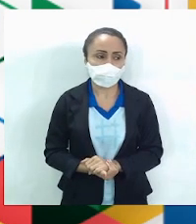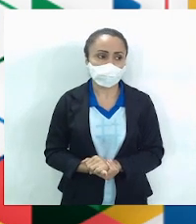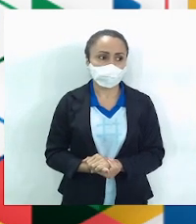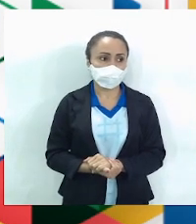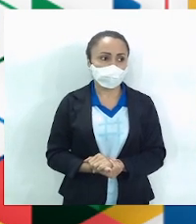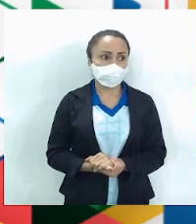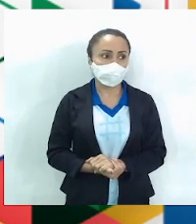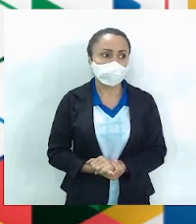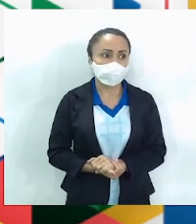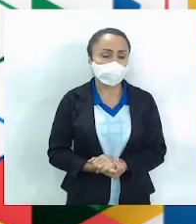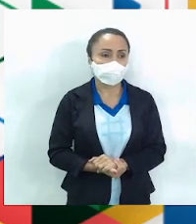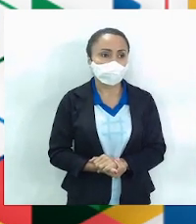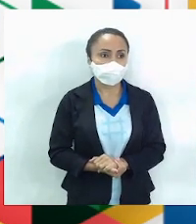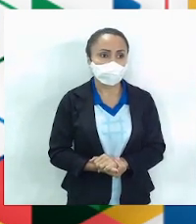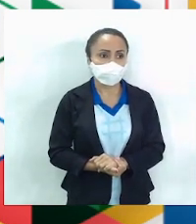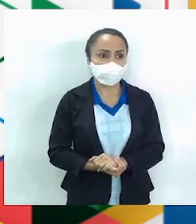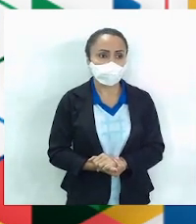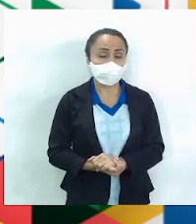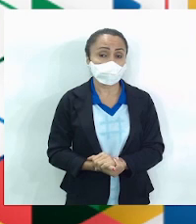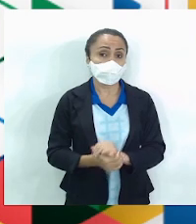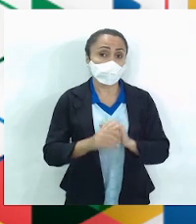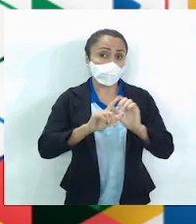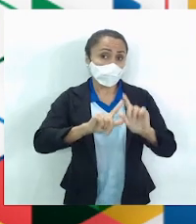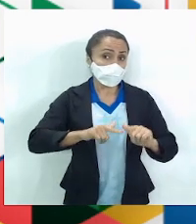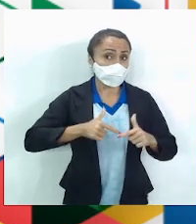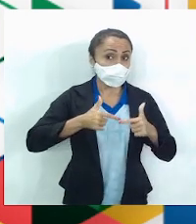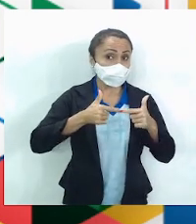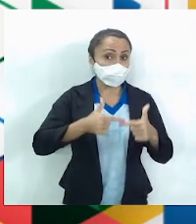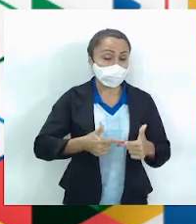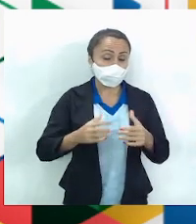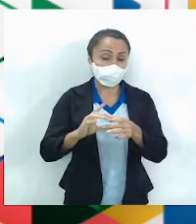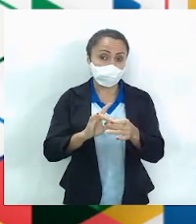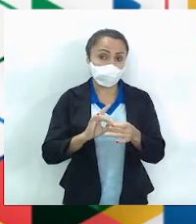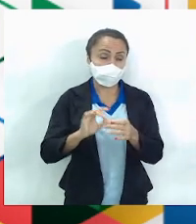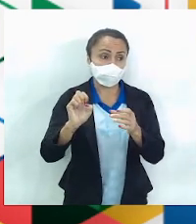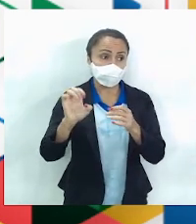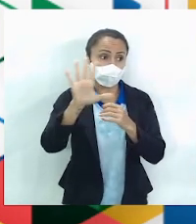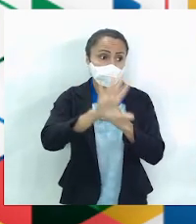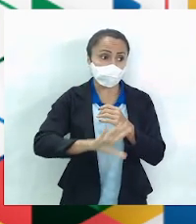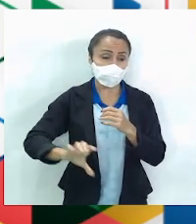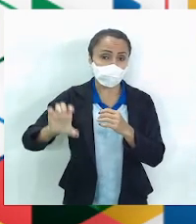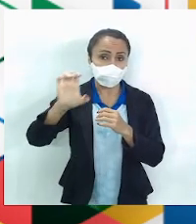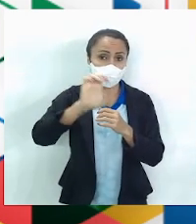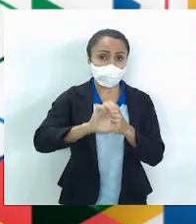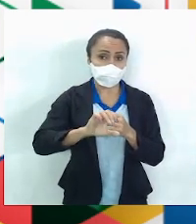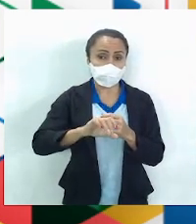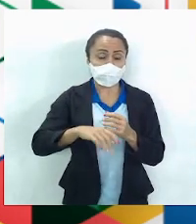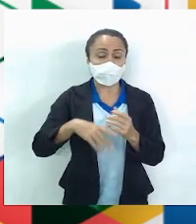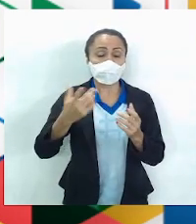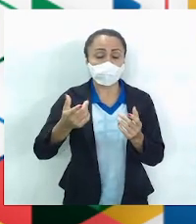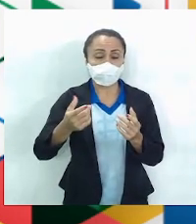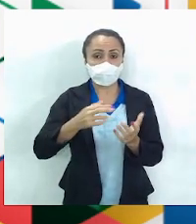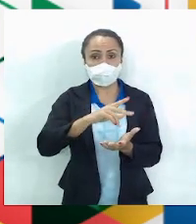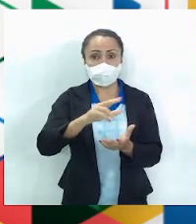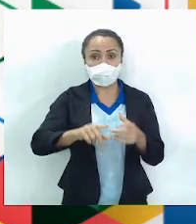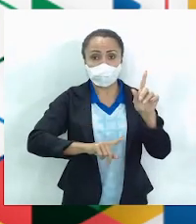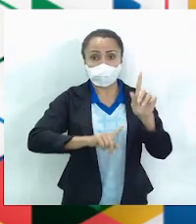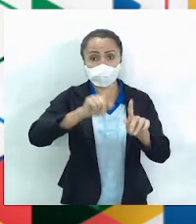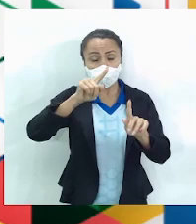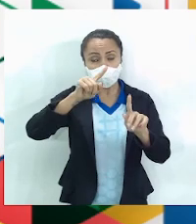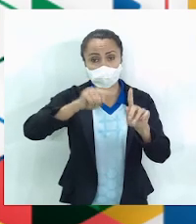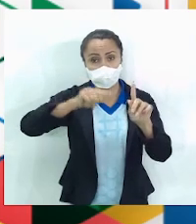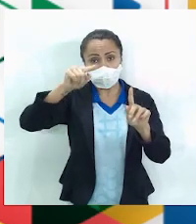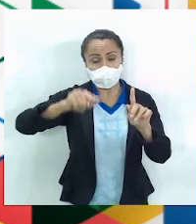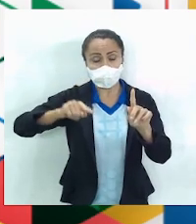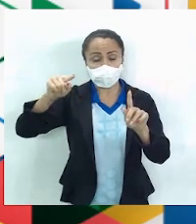quer agora. O sucesso da União Europeia em vários níveis de integração mencionado